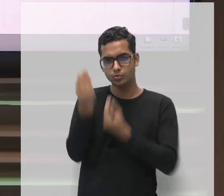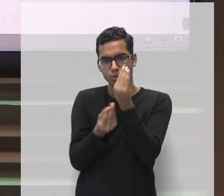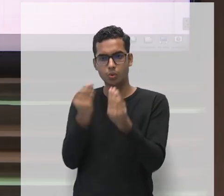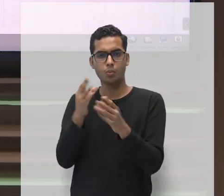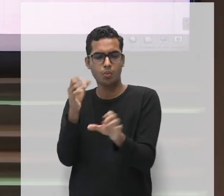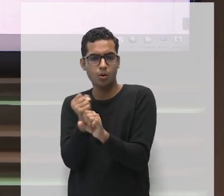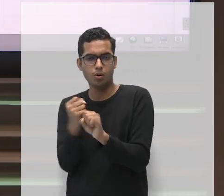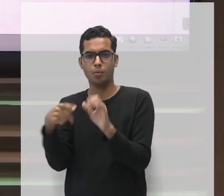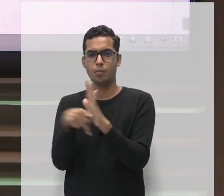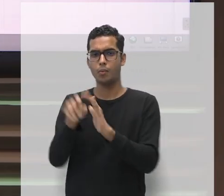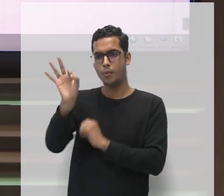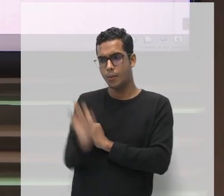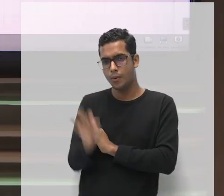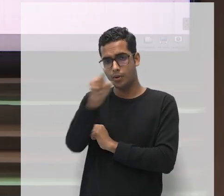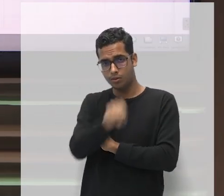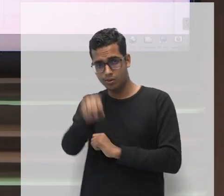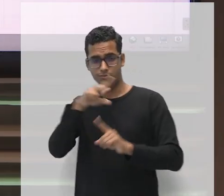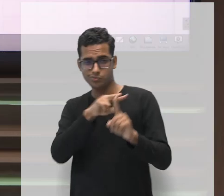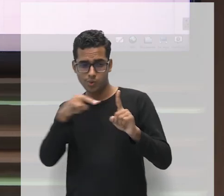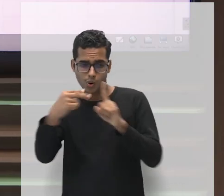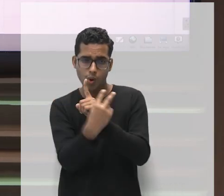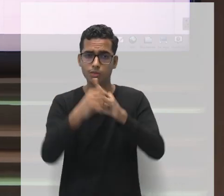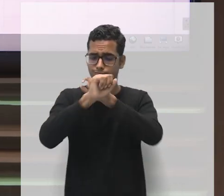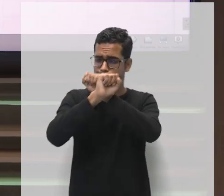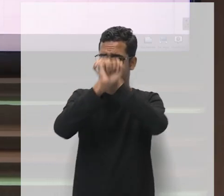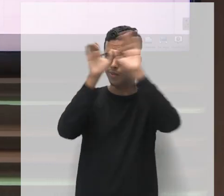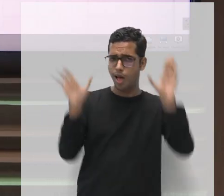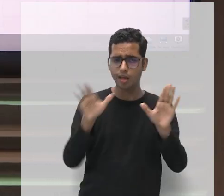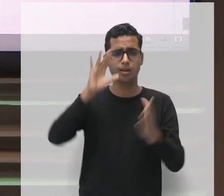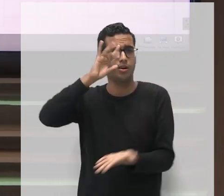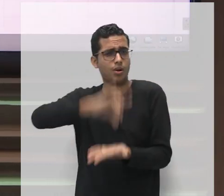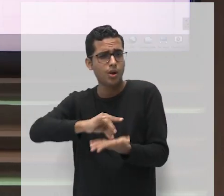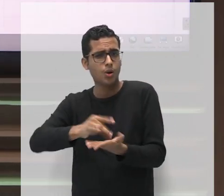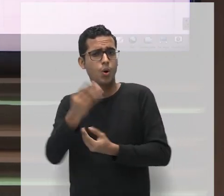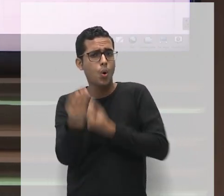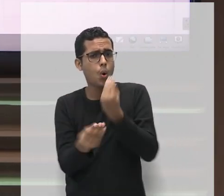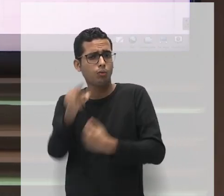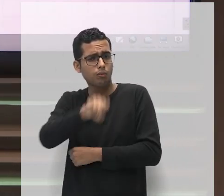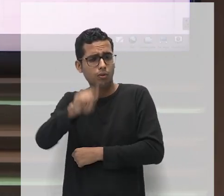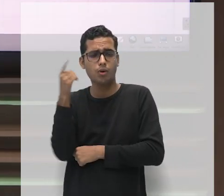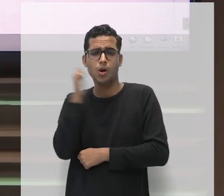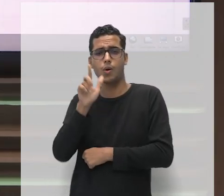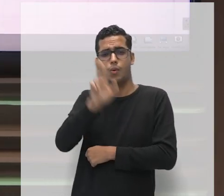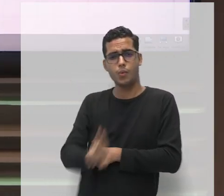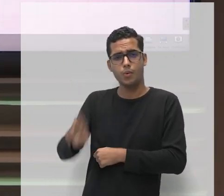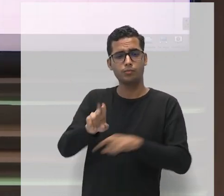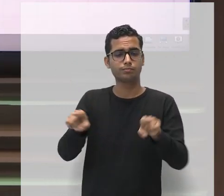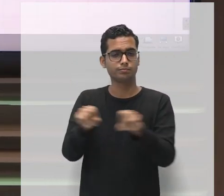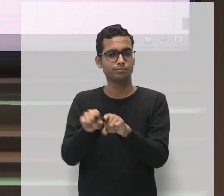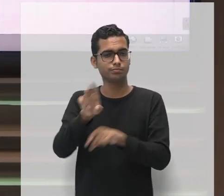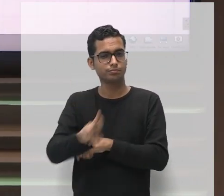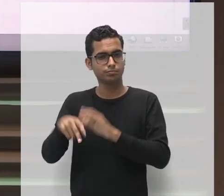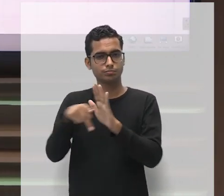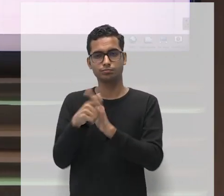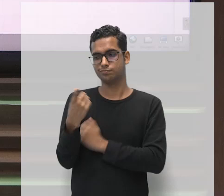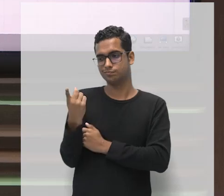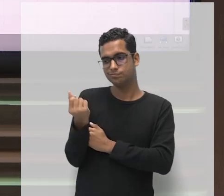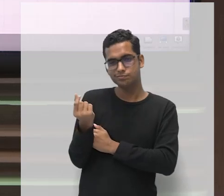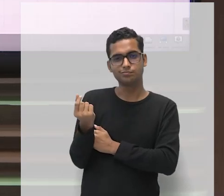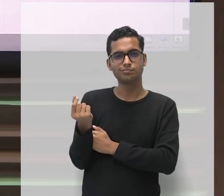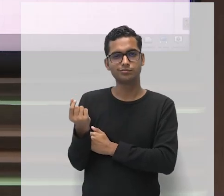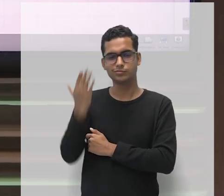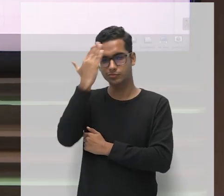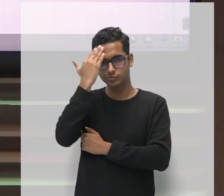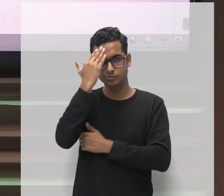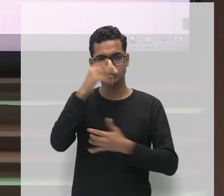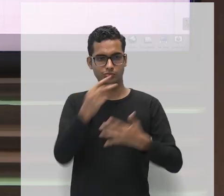porcentagem, você vai ter uma visão mais clara de como você vai poder aplicar o seu dinheiro com base nesses